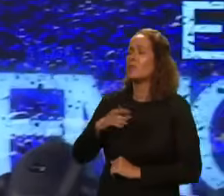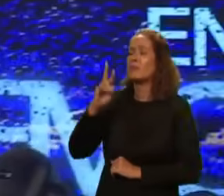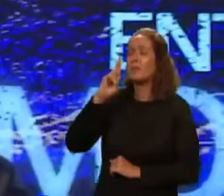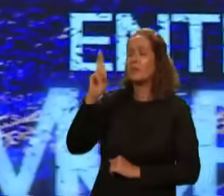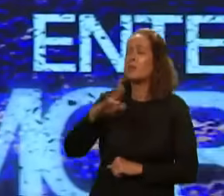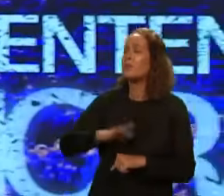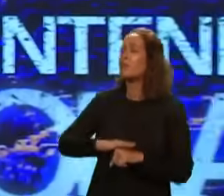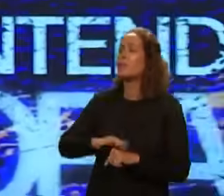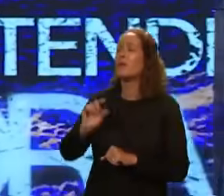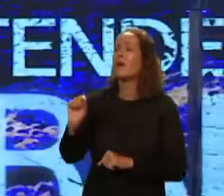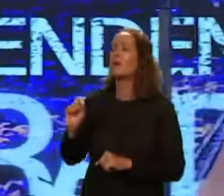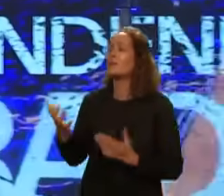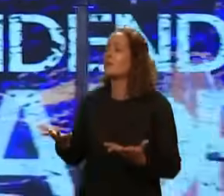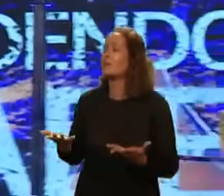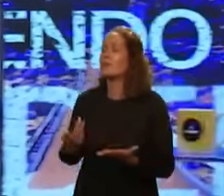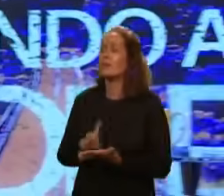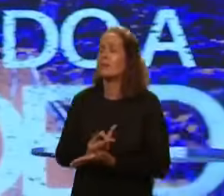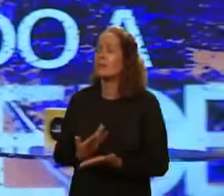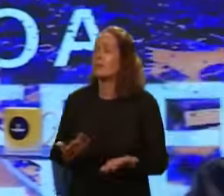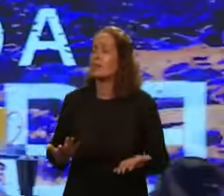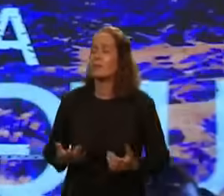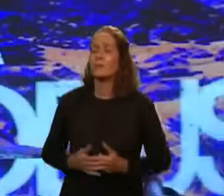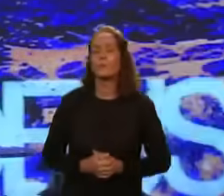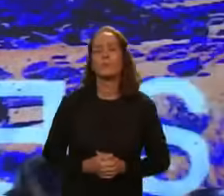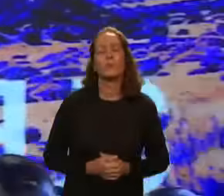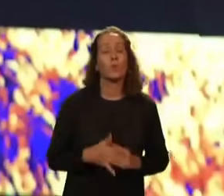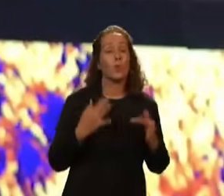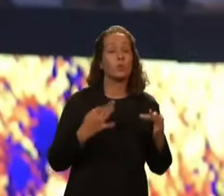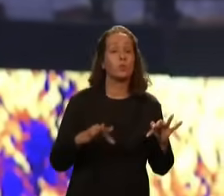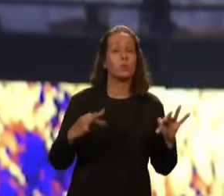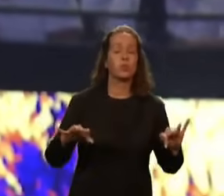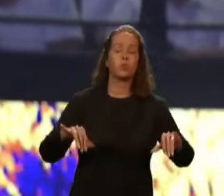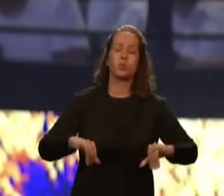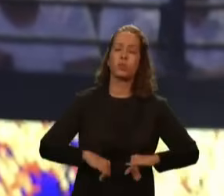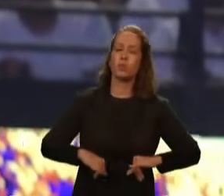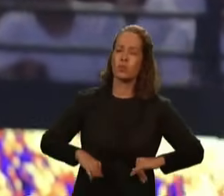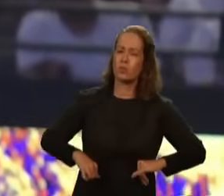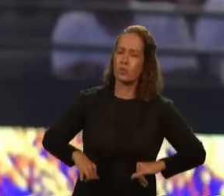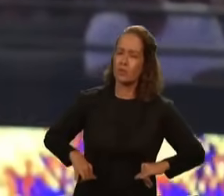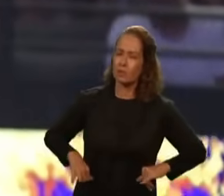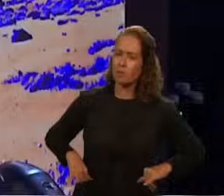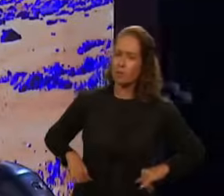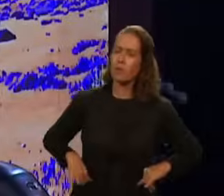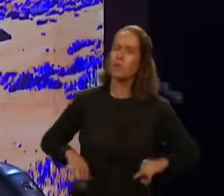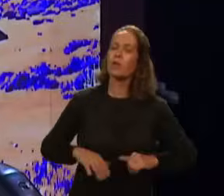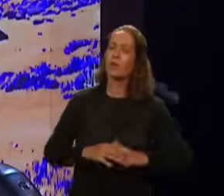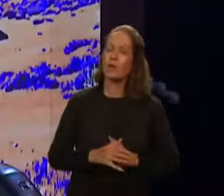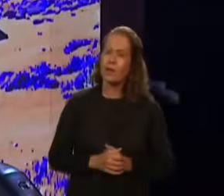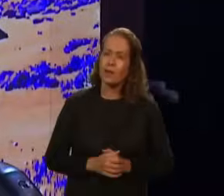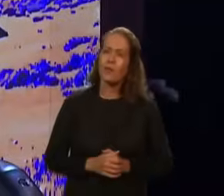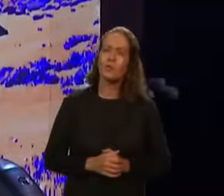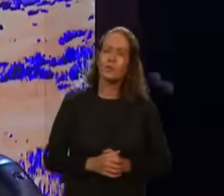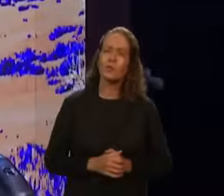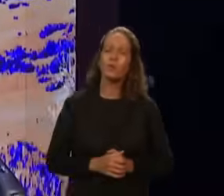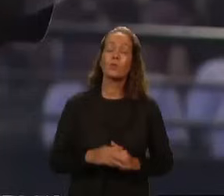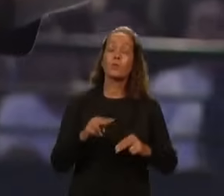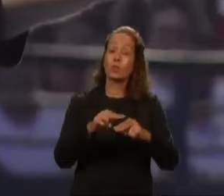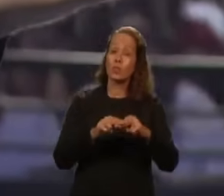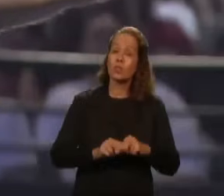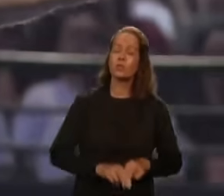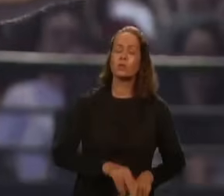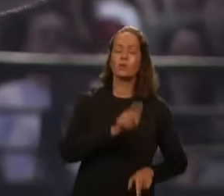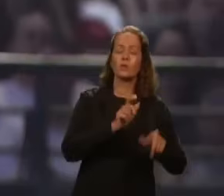o que eu faço. A dor e o sofrimento vão colocar mais gente no céu do que todos os pastores